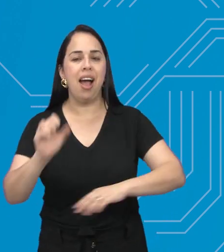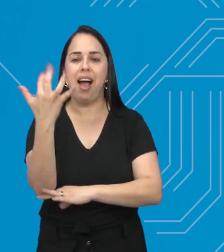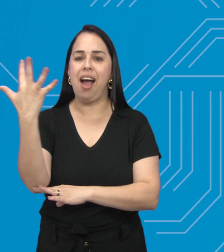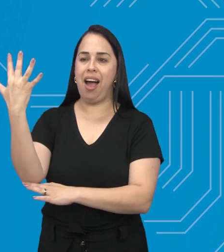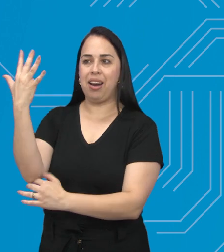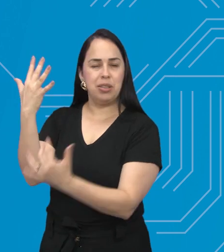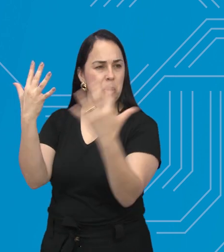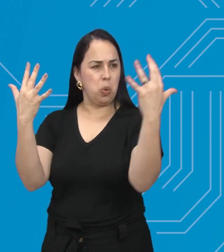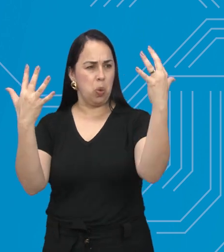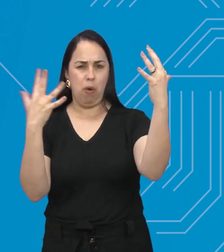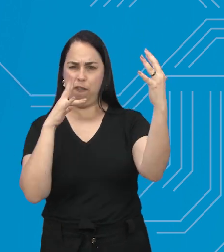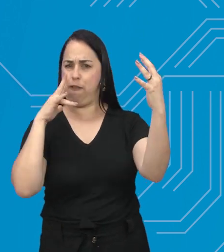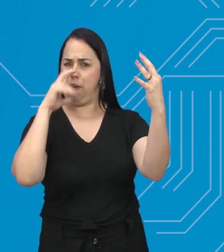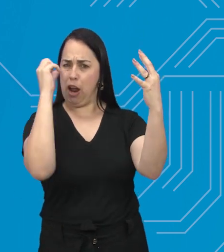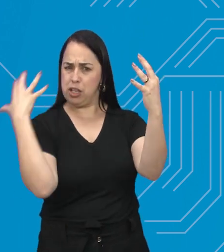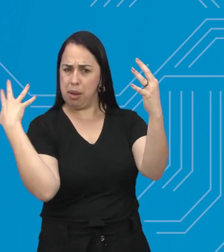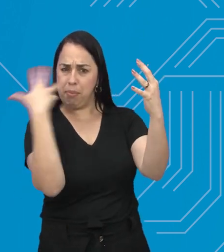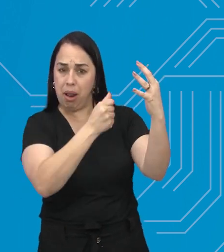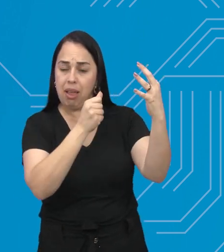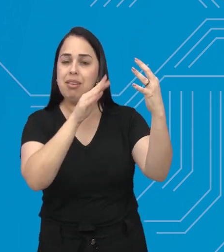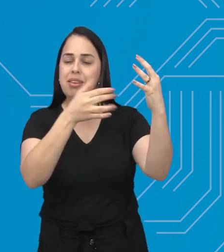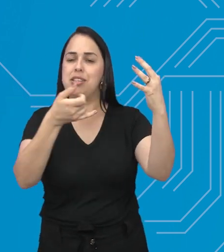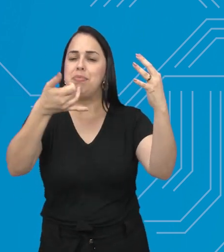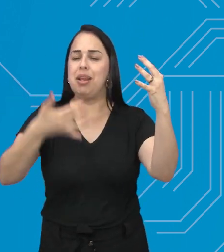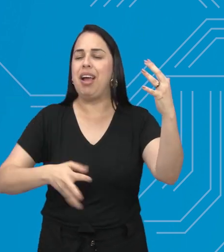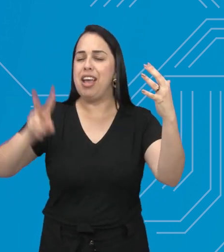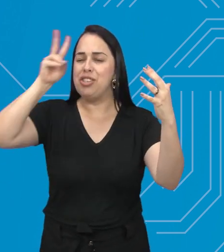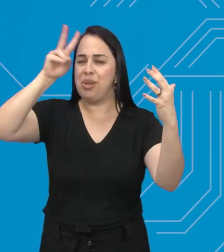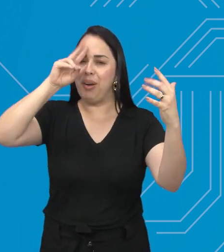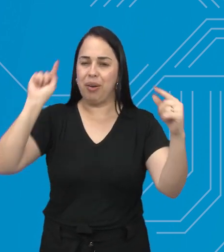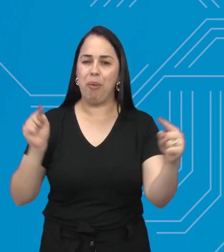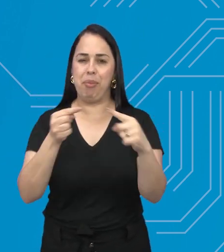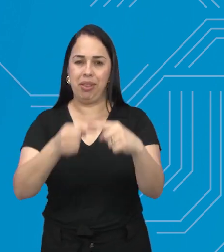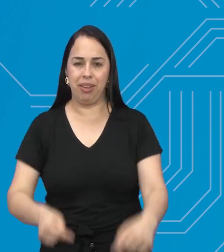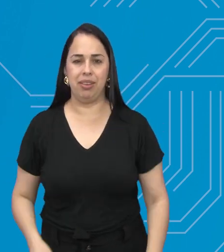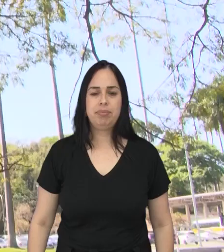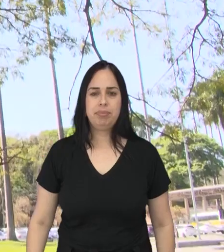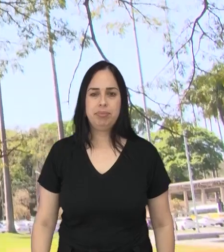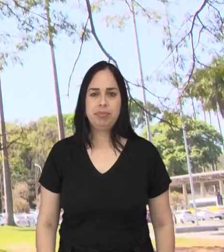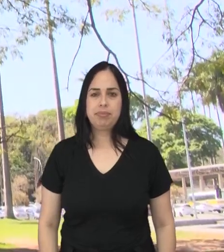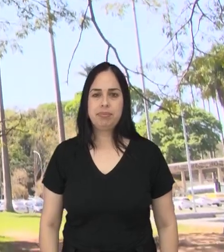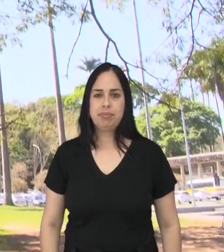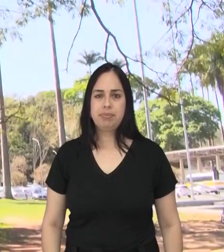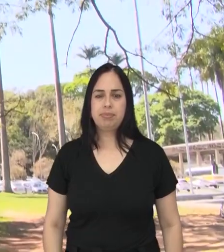de árvores que, além de imponentes e belas, também contam um pouquinho da nossa história.